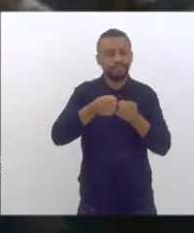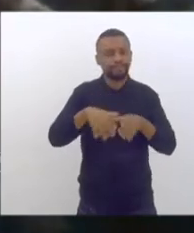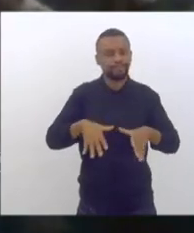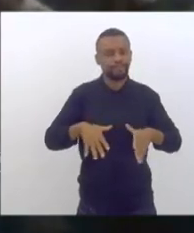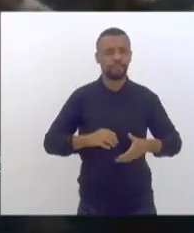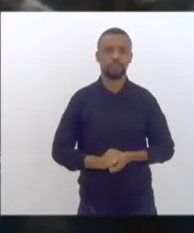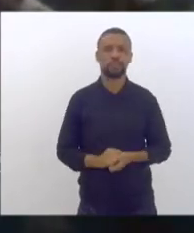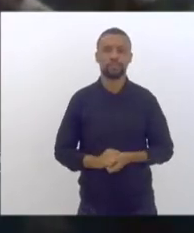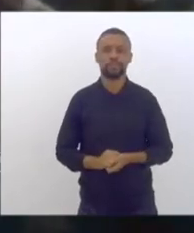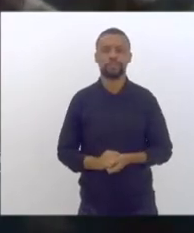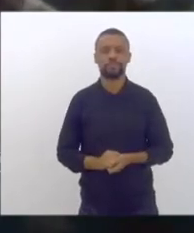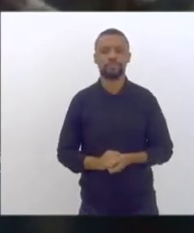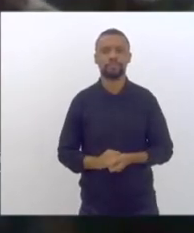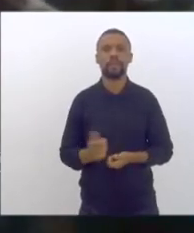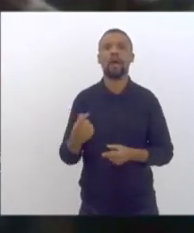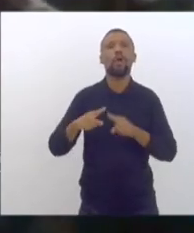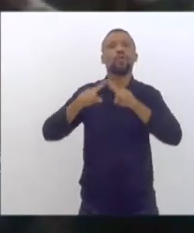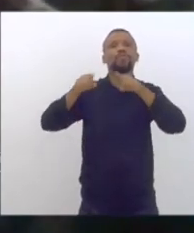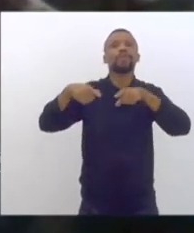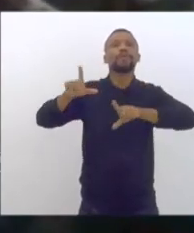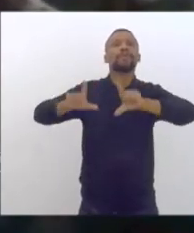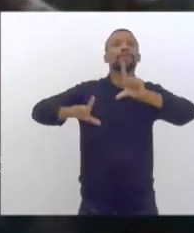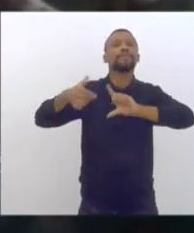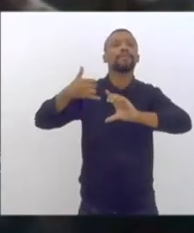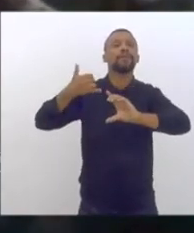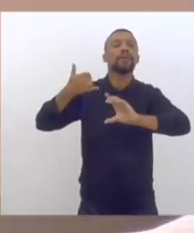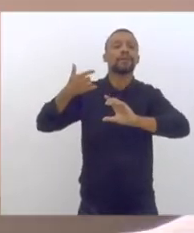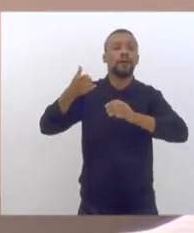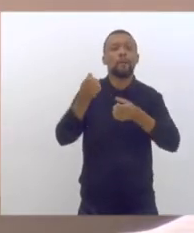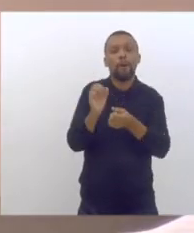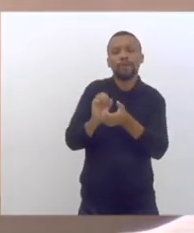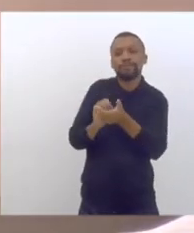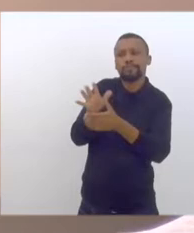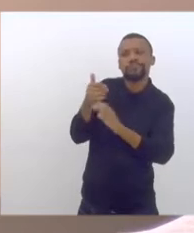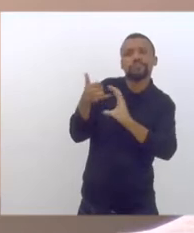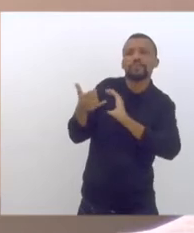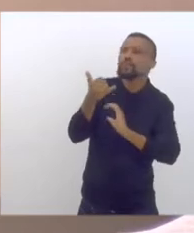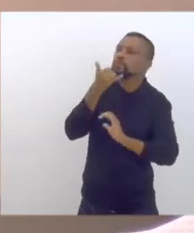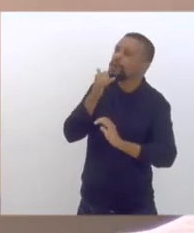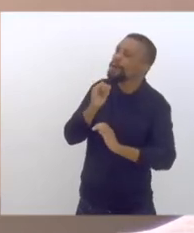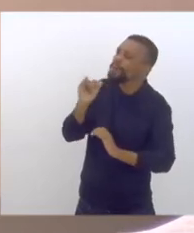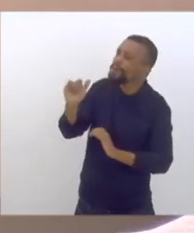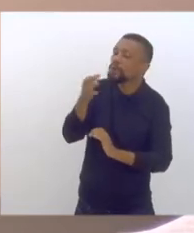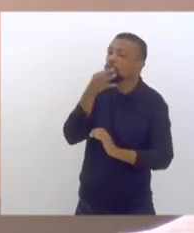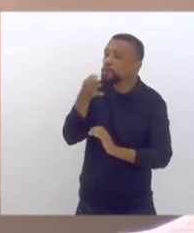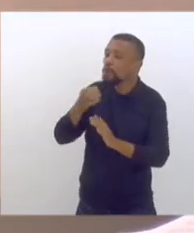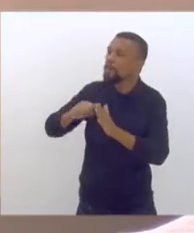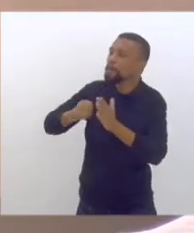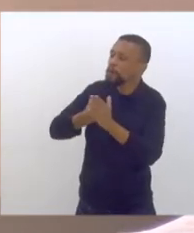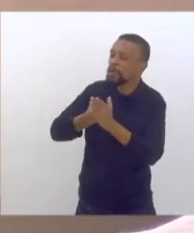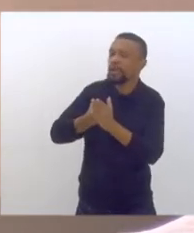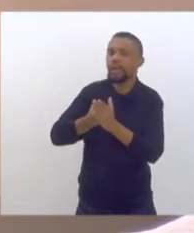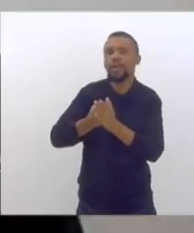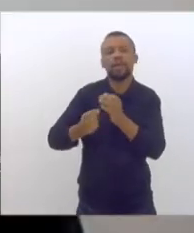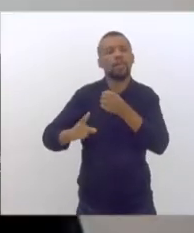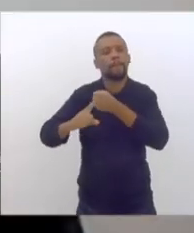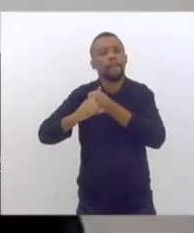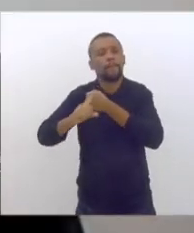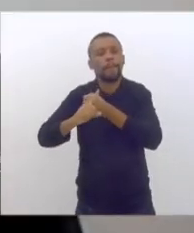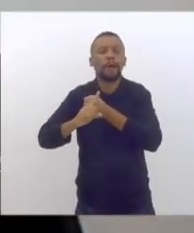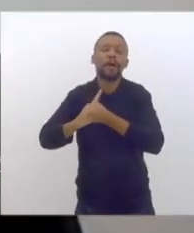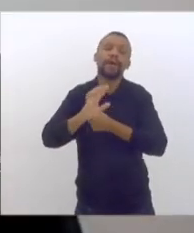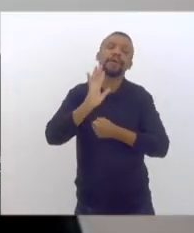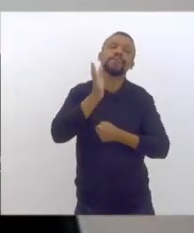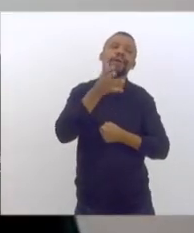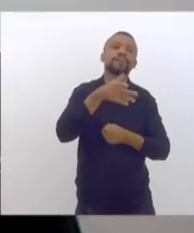e o teu sol da TV alguém o zap para ele fala librelon desliga isso aí já mandando já mandamos com a equipe para